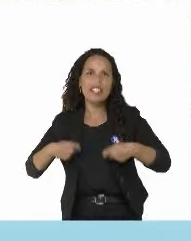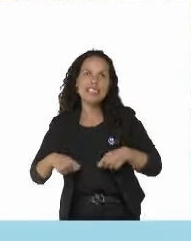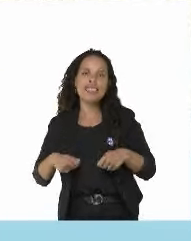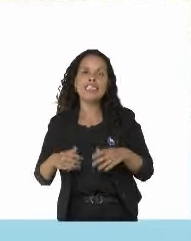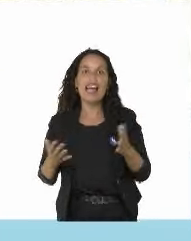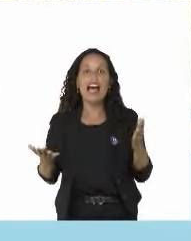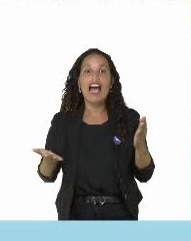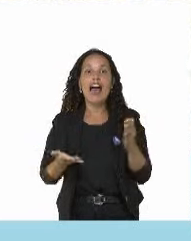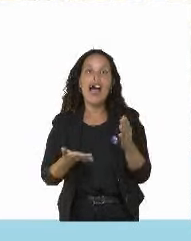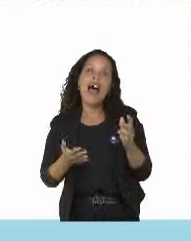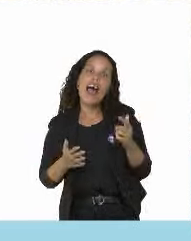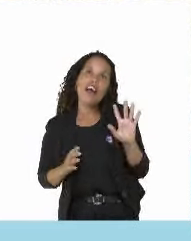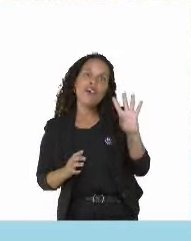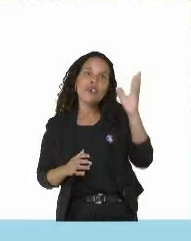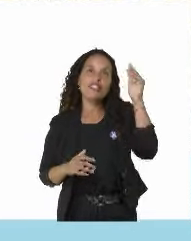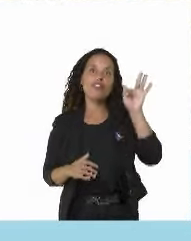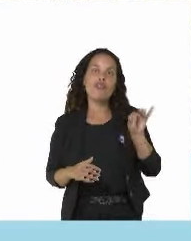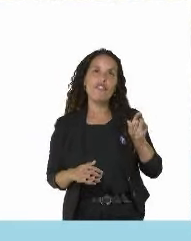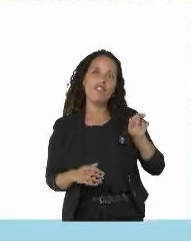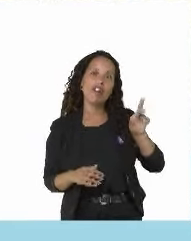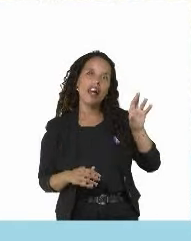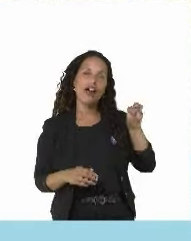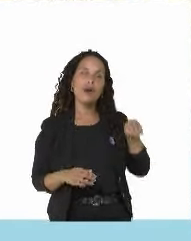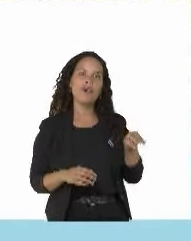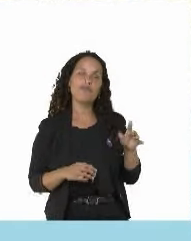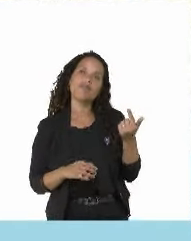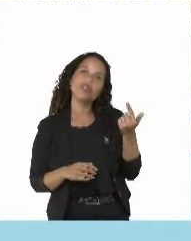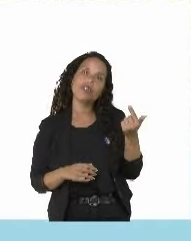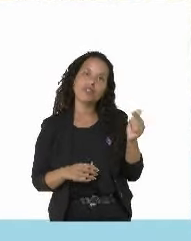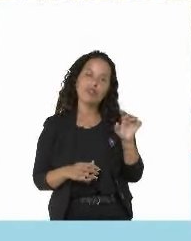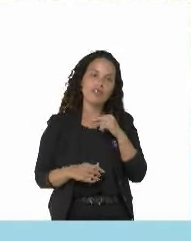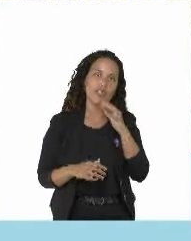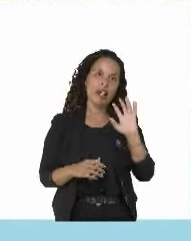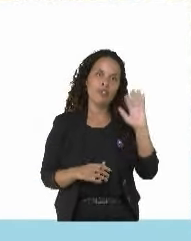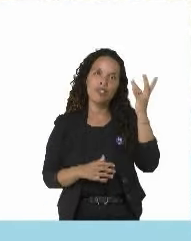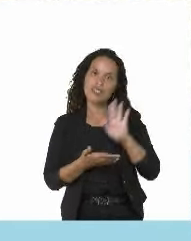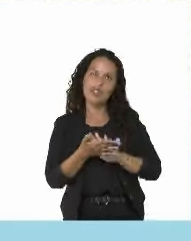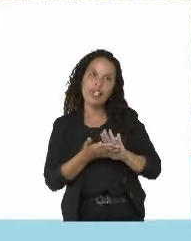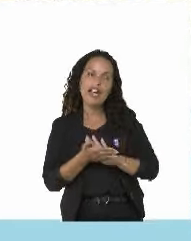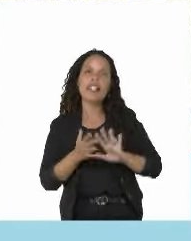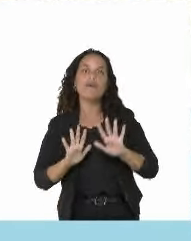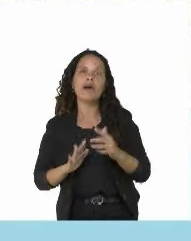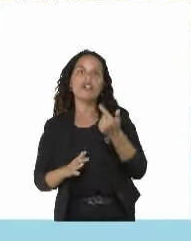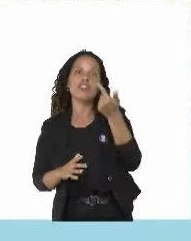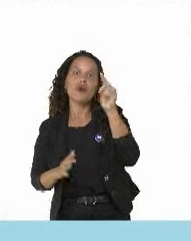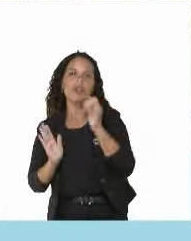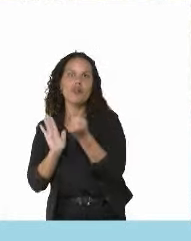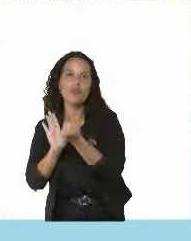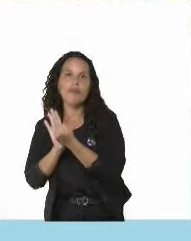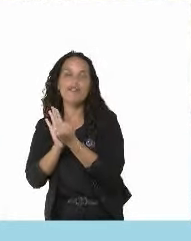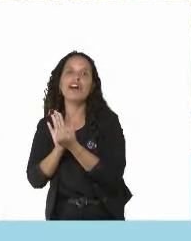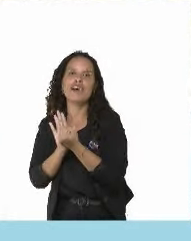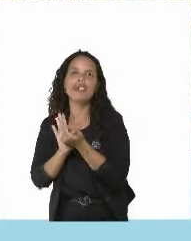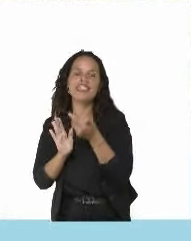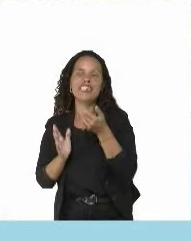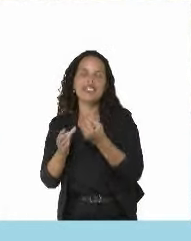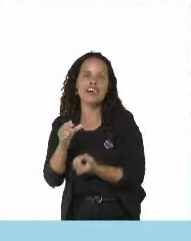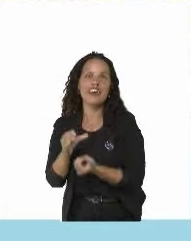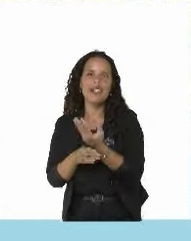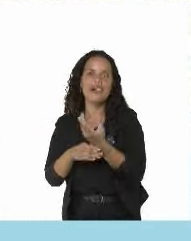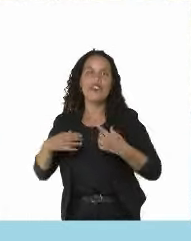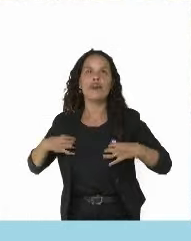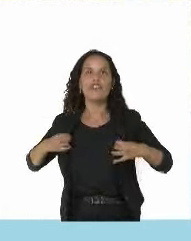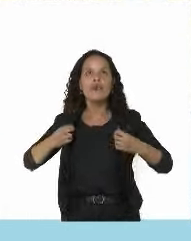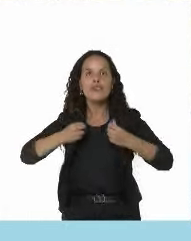Farm, mas rolou com a Missing Clock, teve essa ideia, falou, vamos fazer essas imagens, vamos fazer essas peças, né? Então a gente criou uma coleção e esses casacos foram